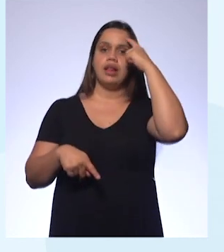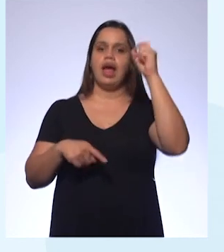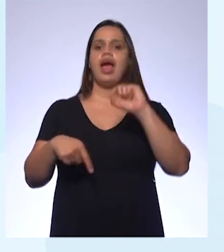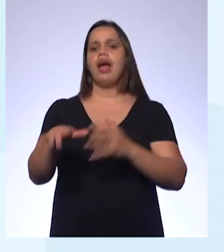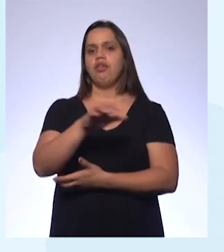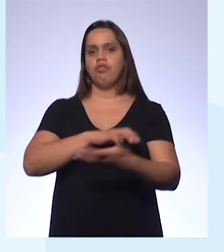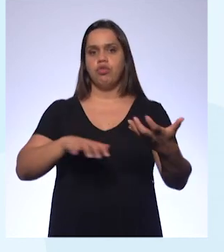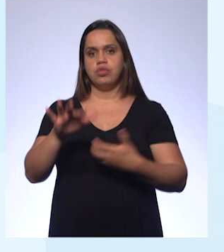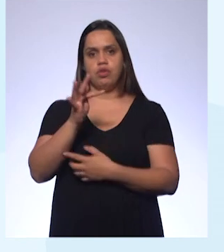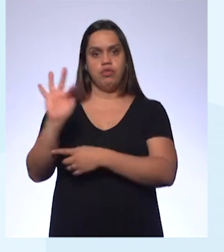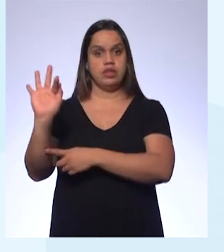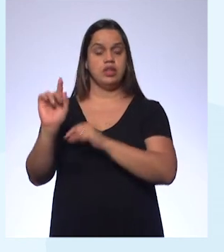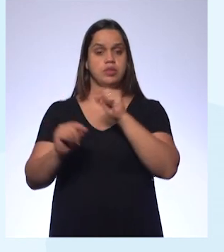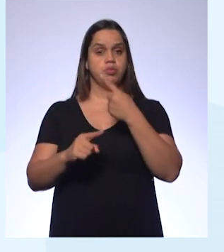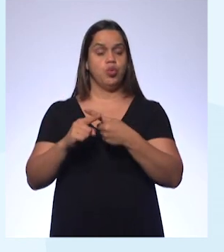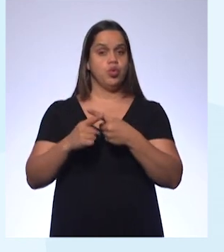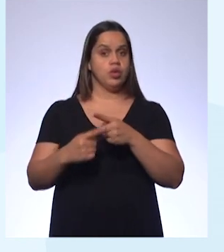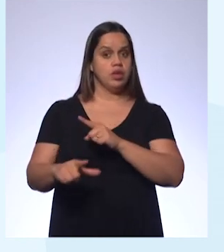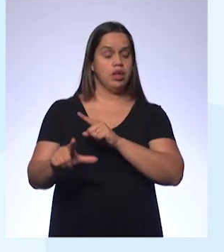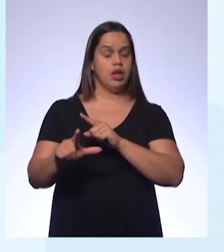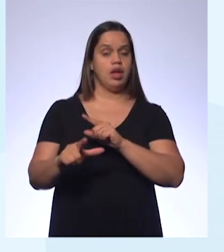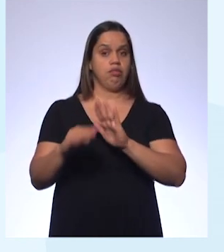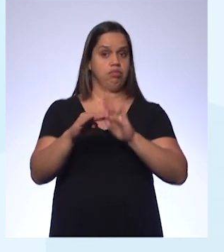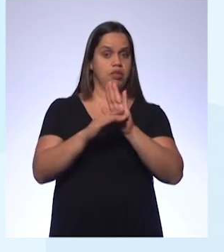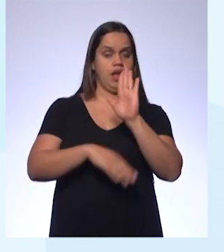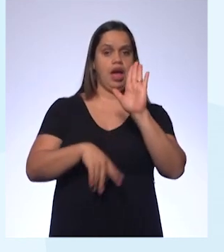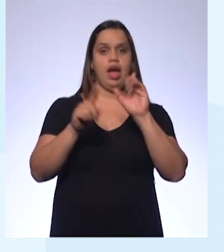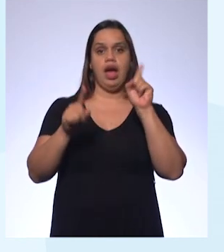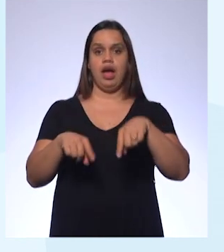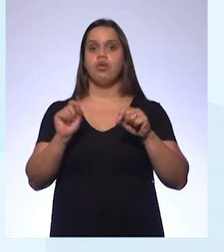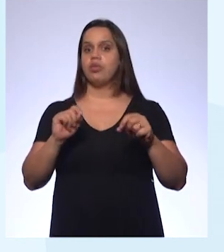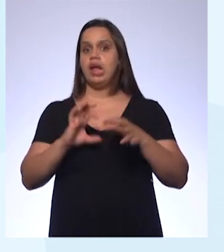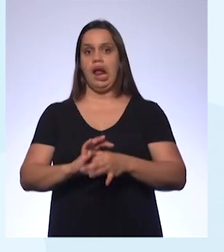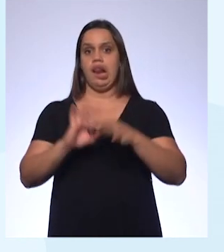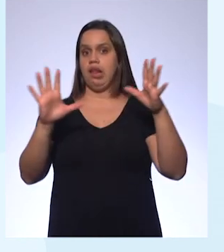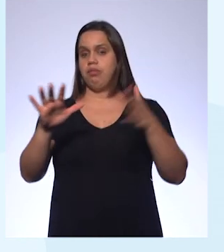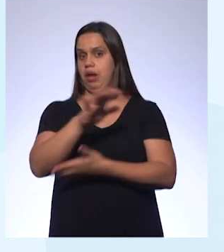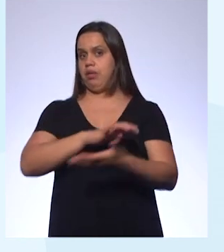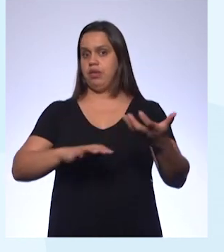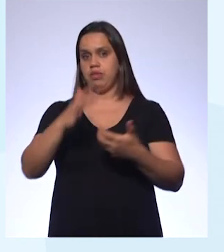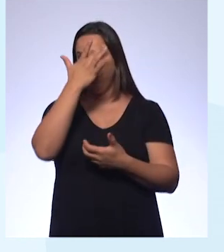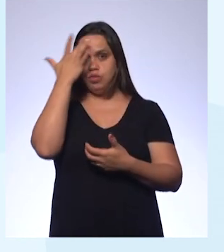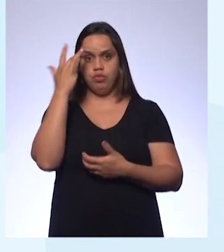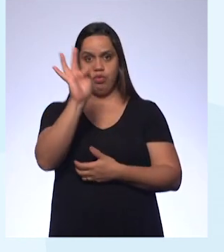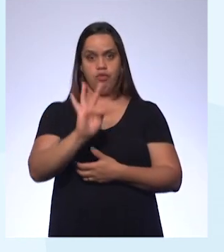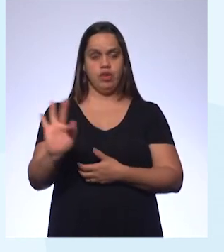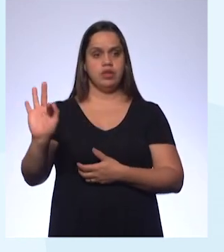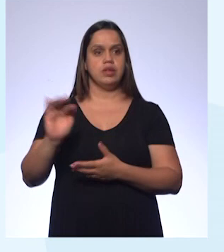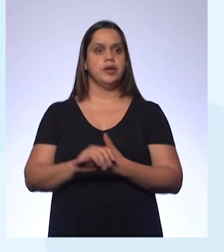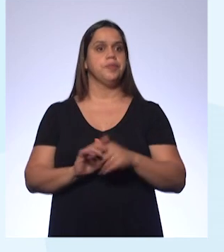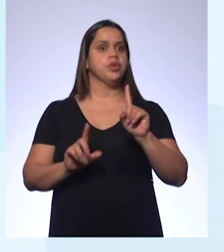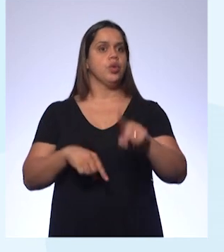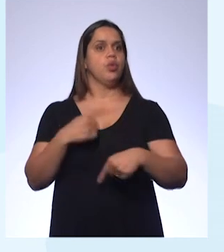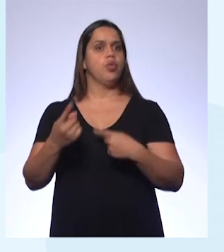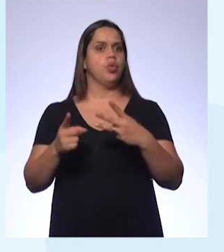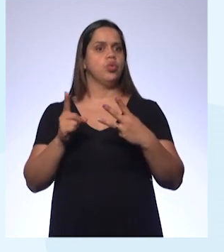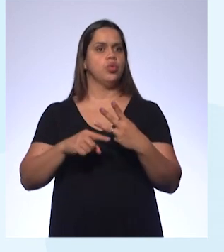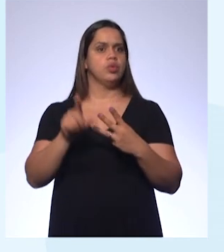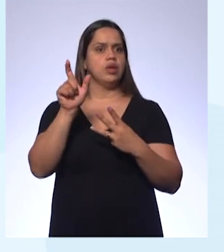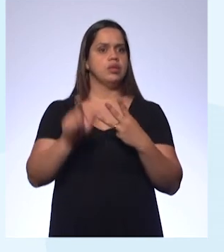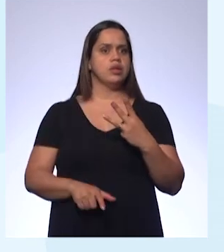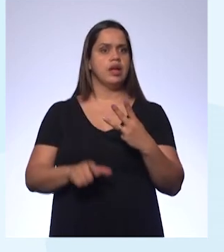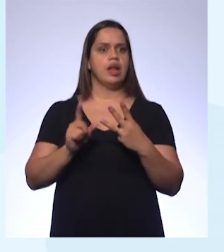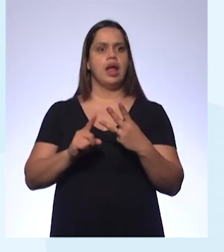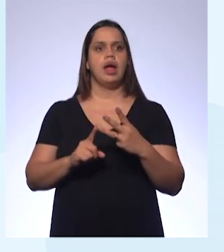lembrando que um dos lemas era a liberdade para os revolucionários franceses. Já o Barão de Montesquieu